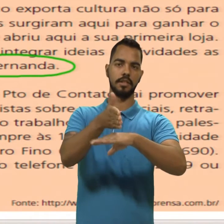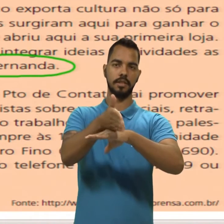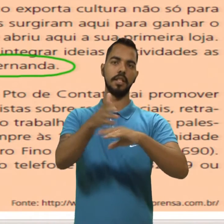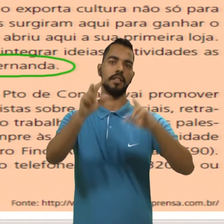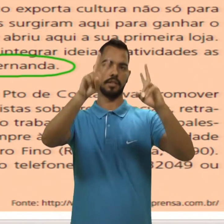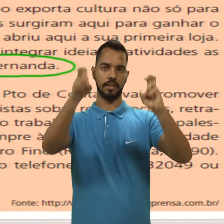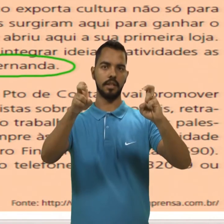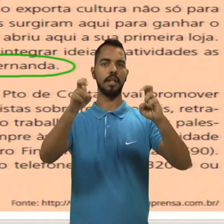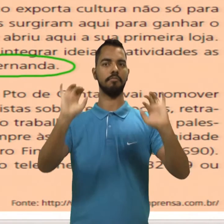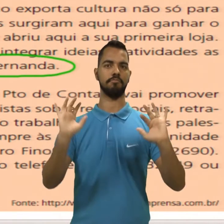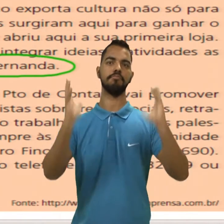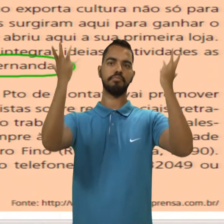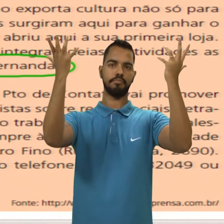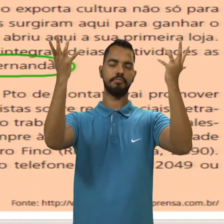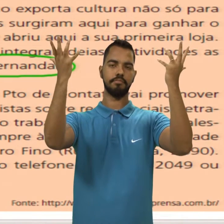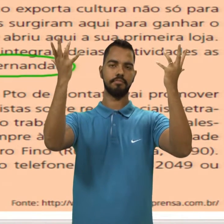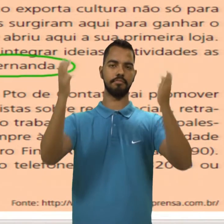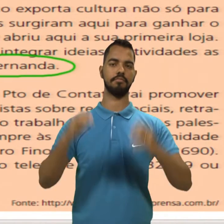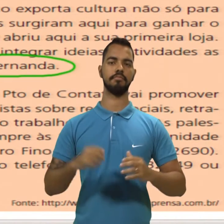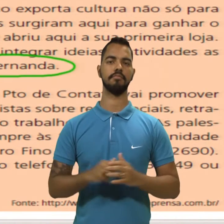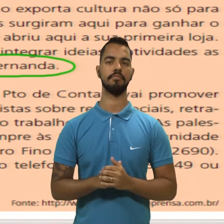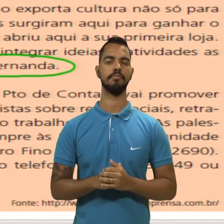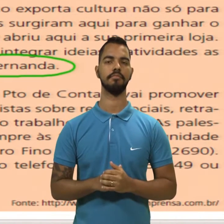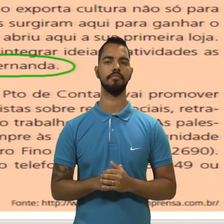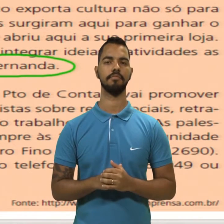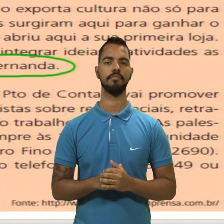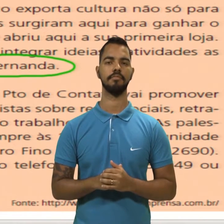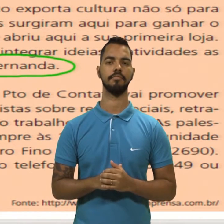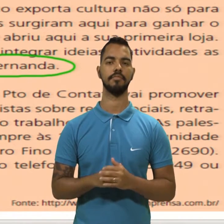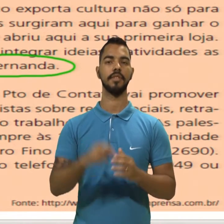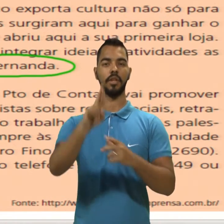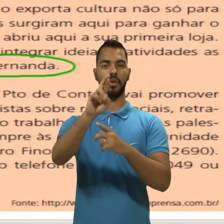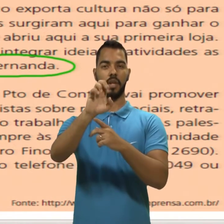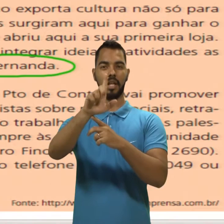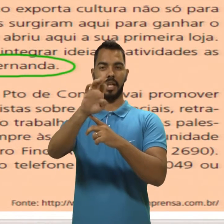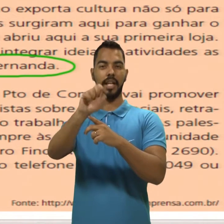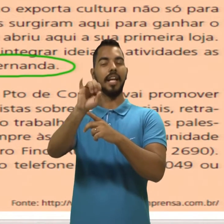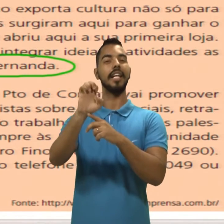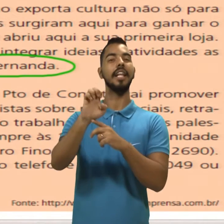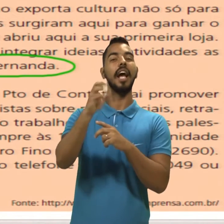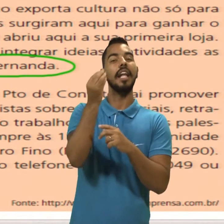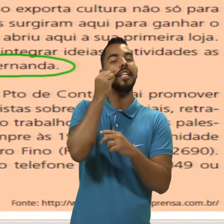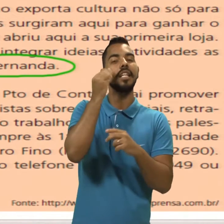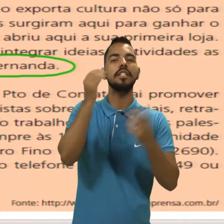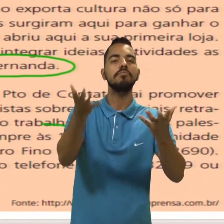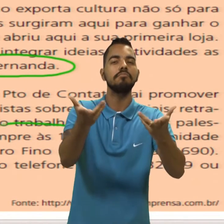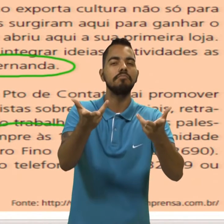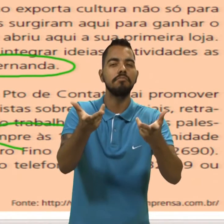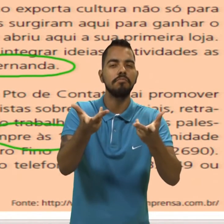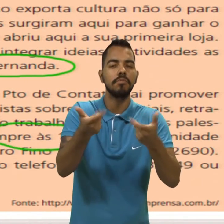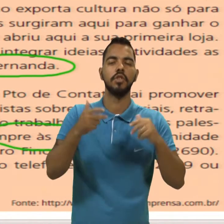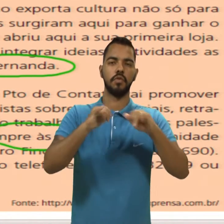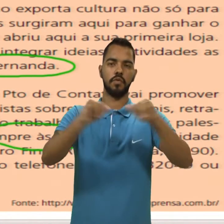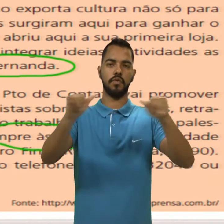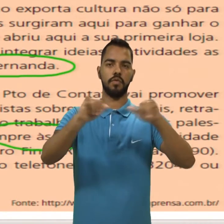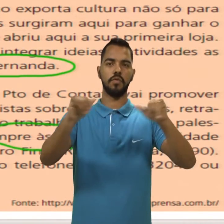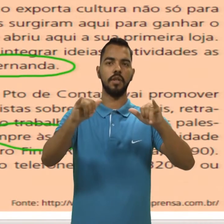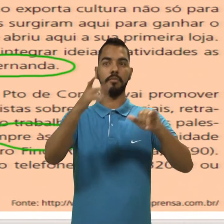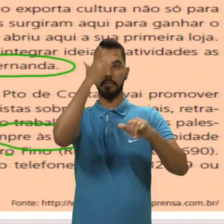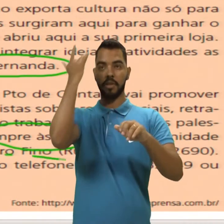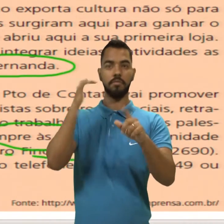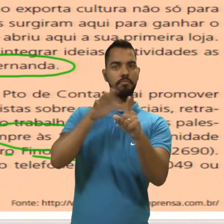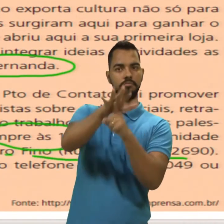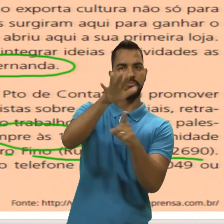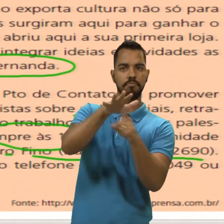determinado evento. E aí vocês vão vendo que ele continua dando informações de datas, de horas,